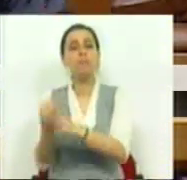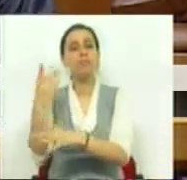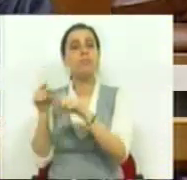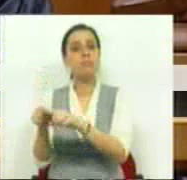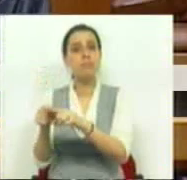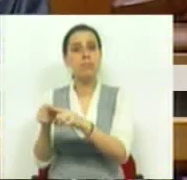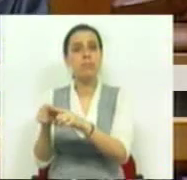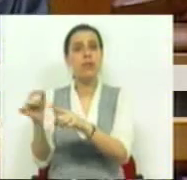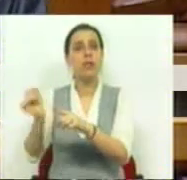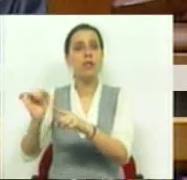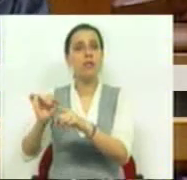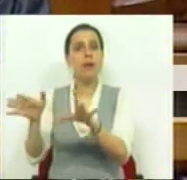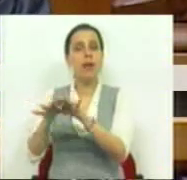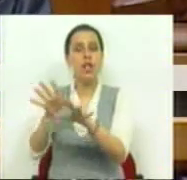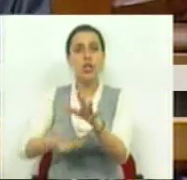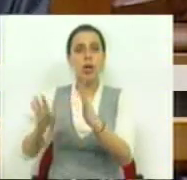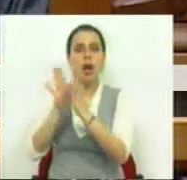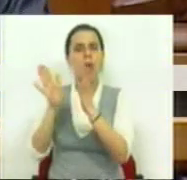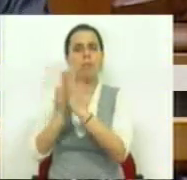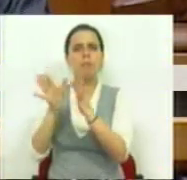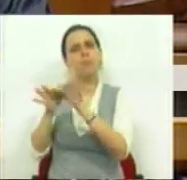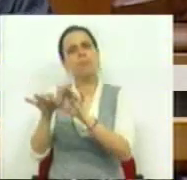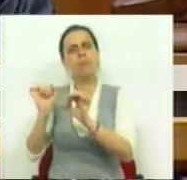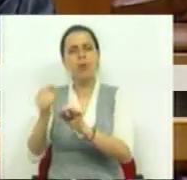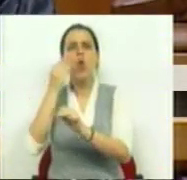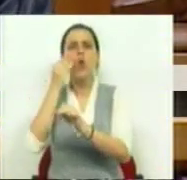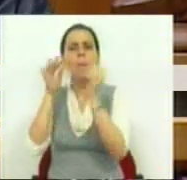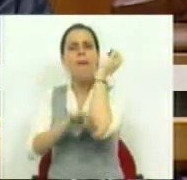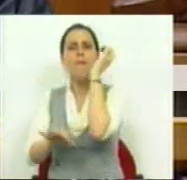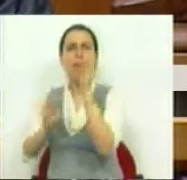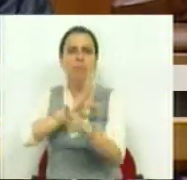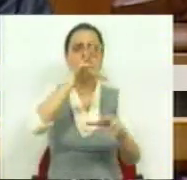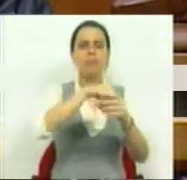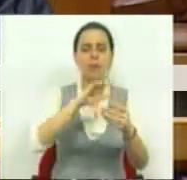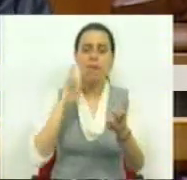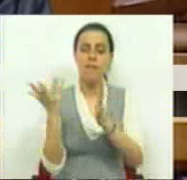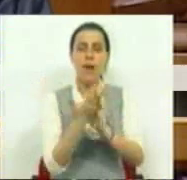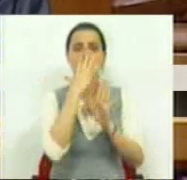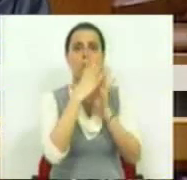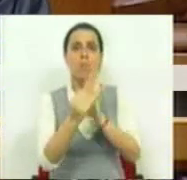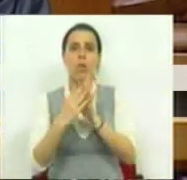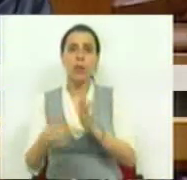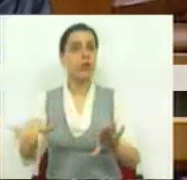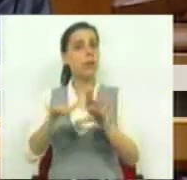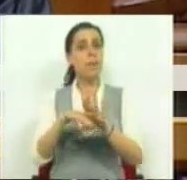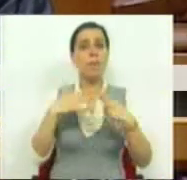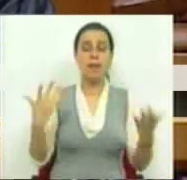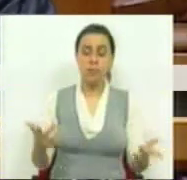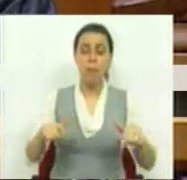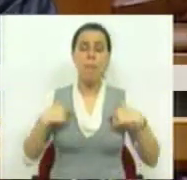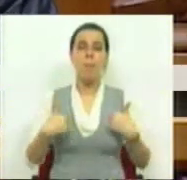até vindo do paroquialismo local, como é que a freguesia se encaixa nesse conjunto de modelos de participação,